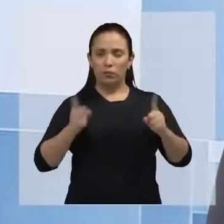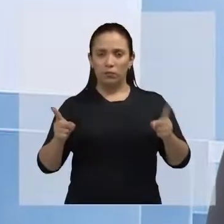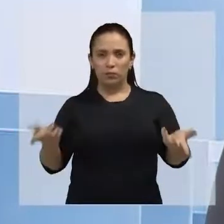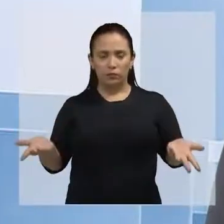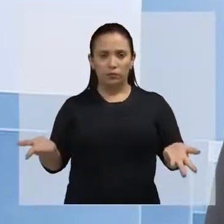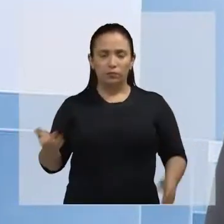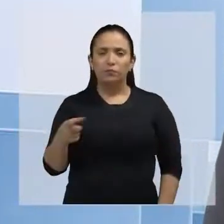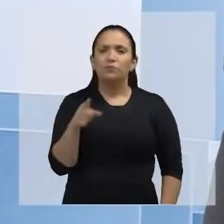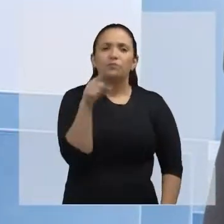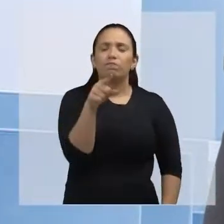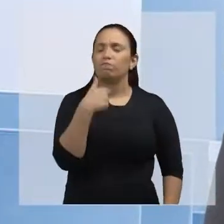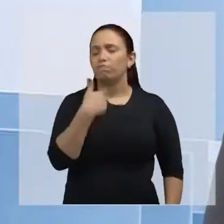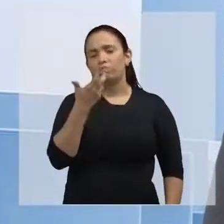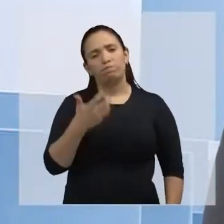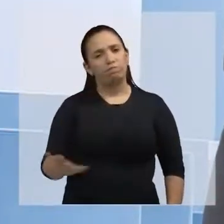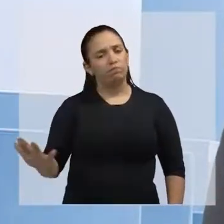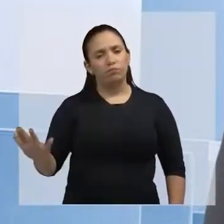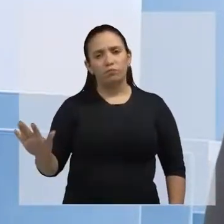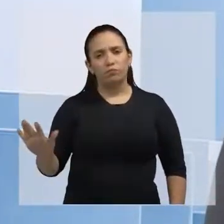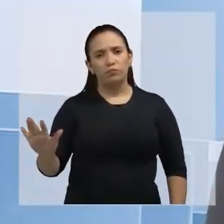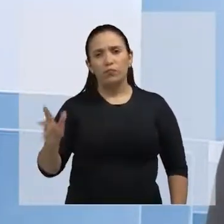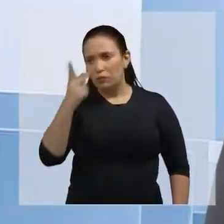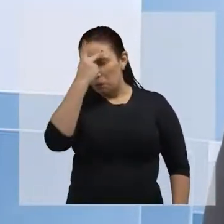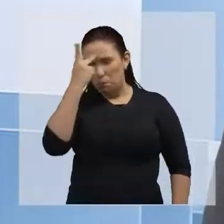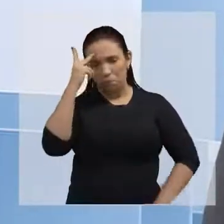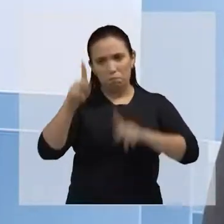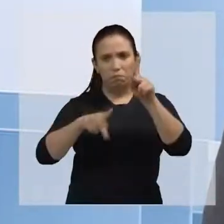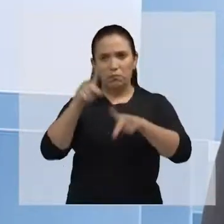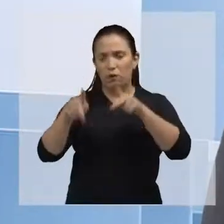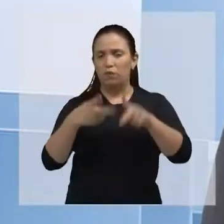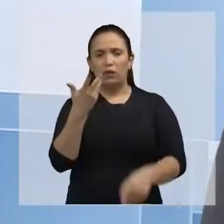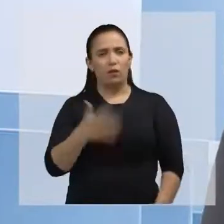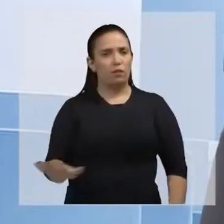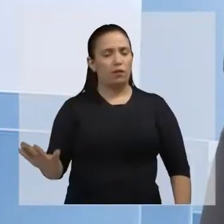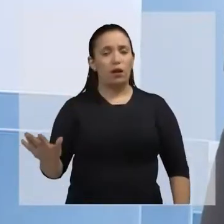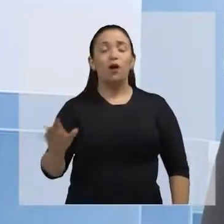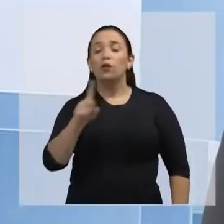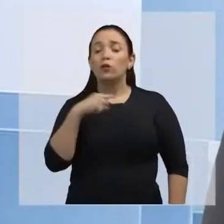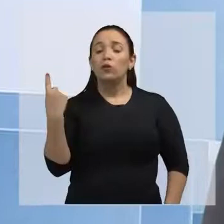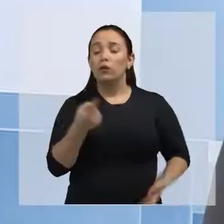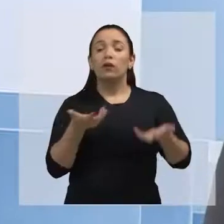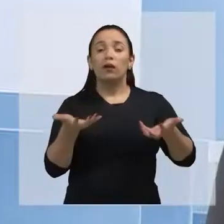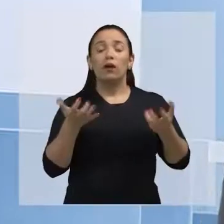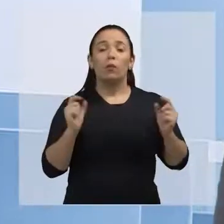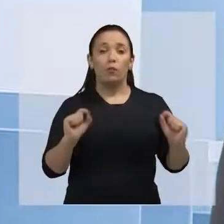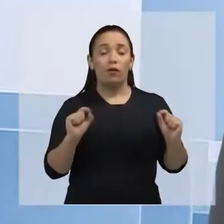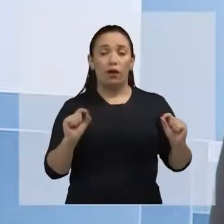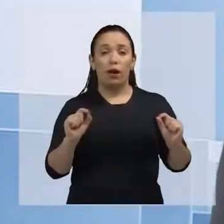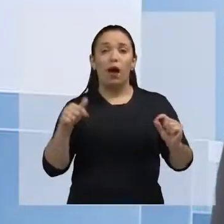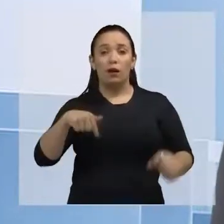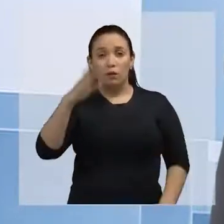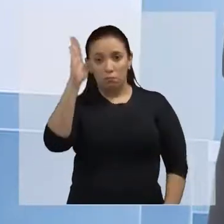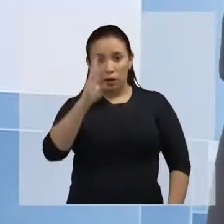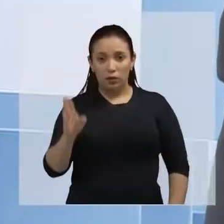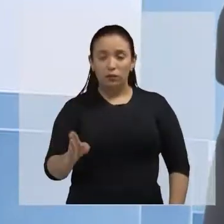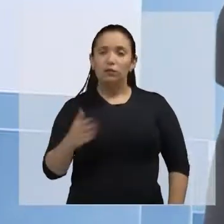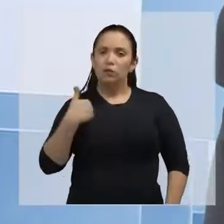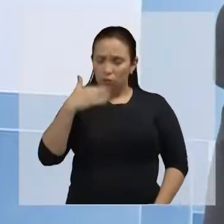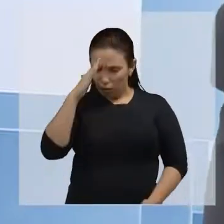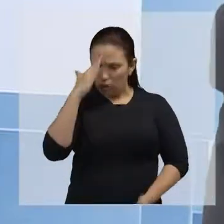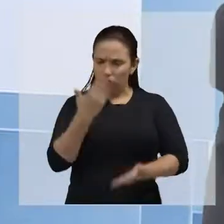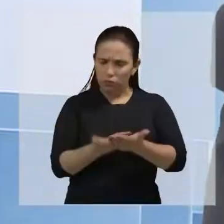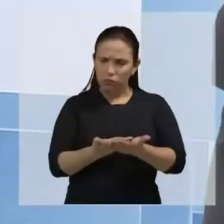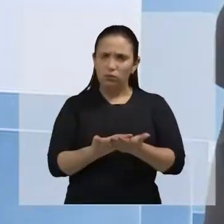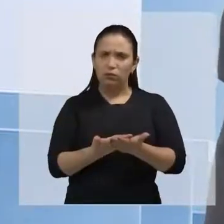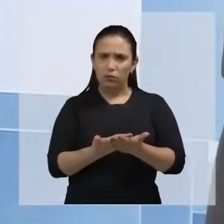nesse país. E isso que eu não queria, e que nem o cidadão de bem queria. O que é que a gente queria? É que a gente viva num país e continue acreditando em